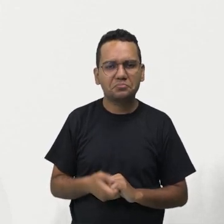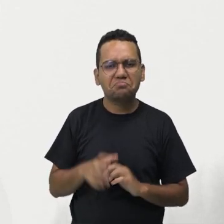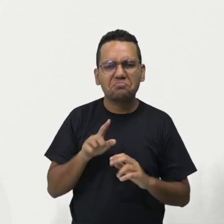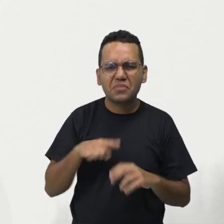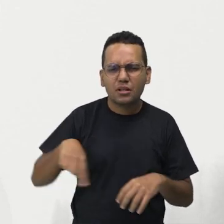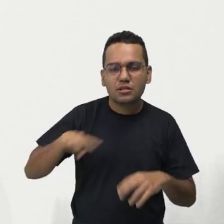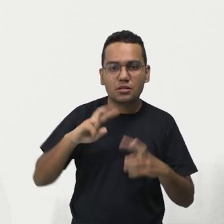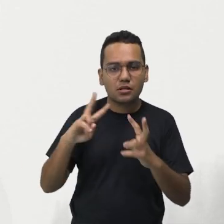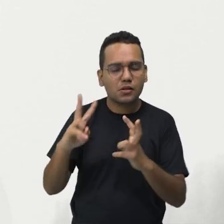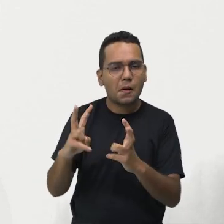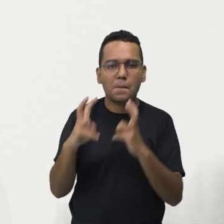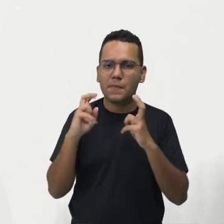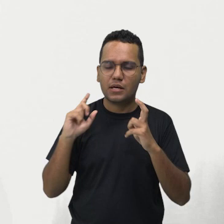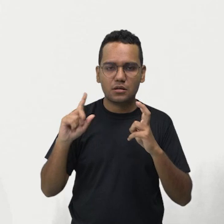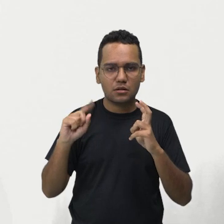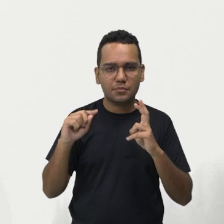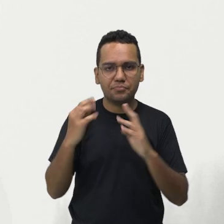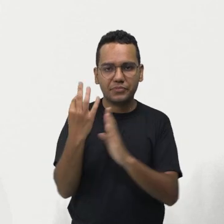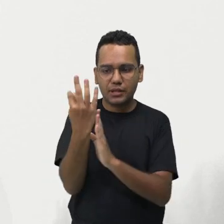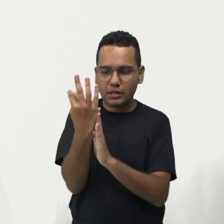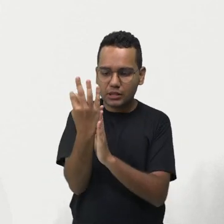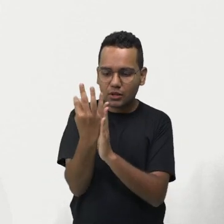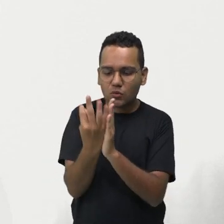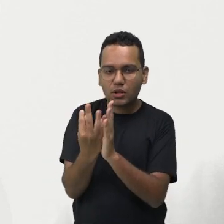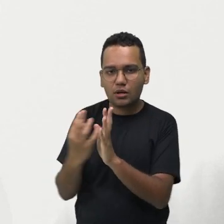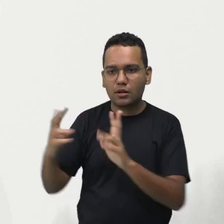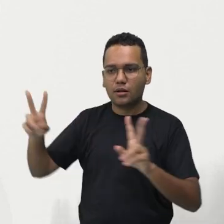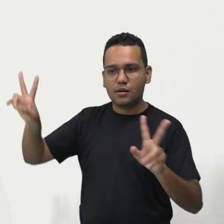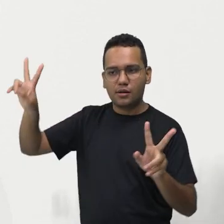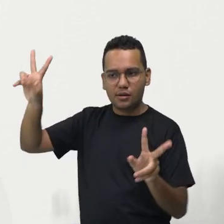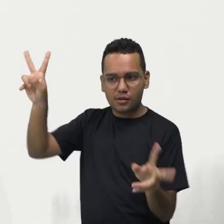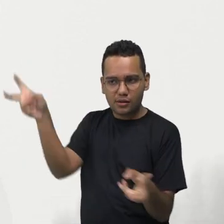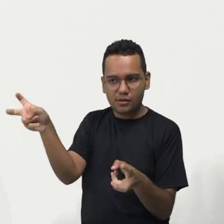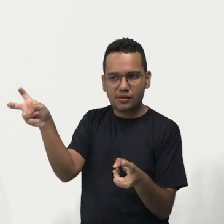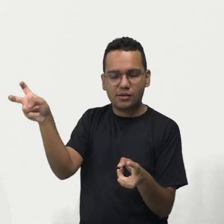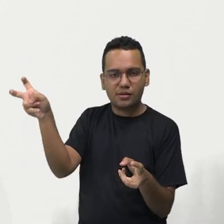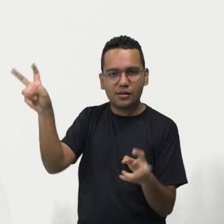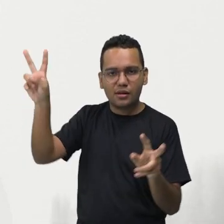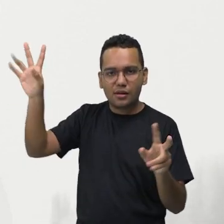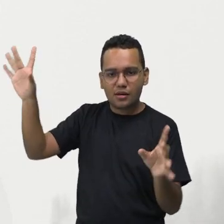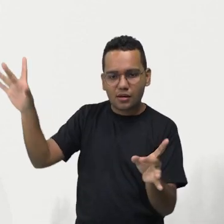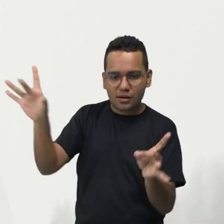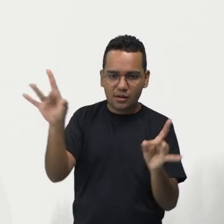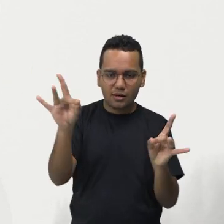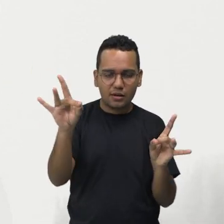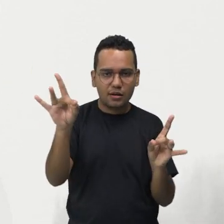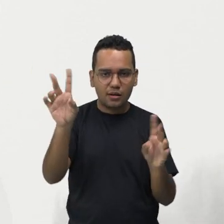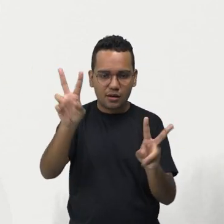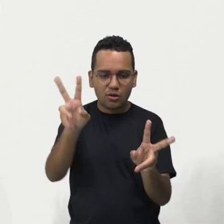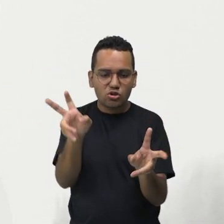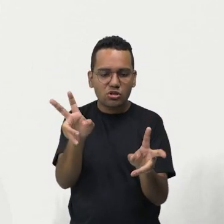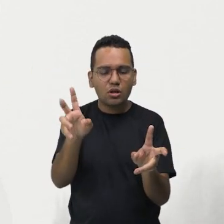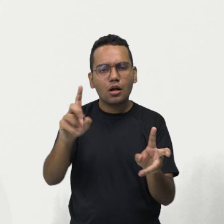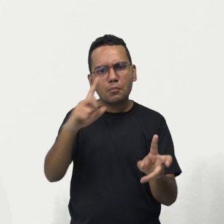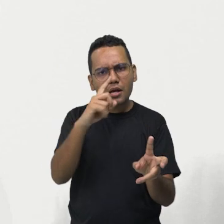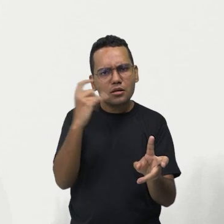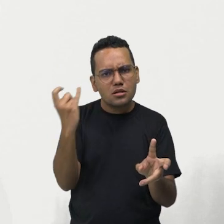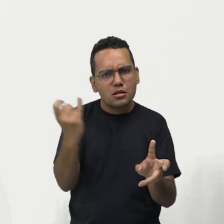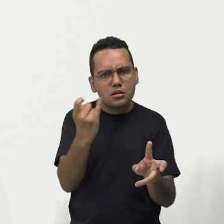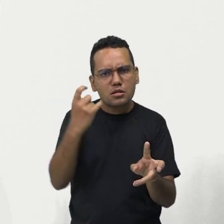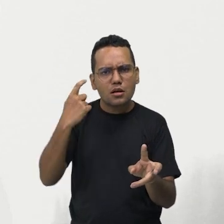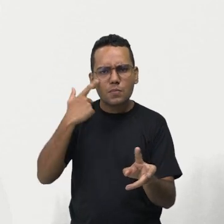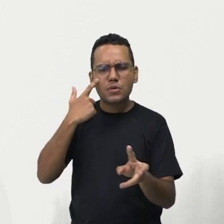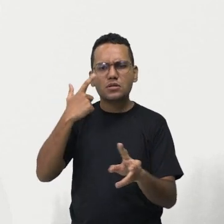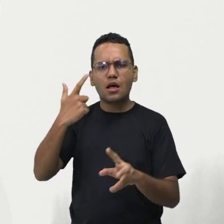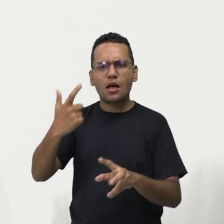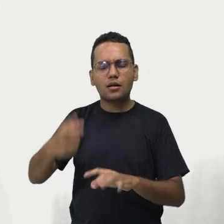eu destaquei para vocês com as aspas, certo? Algo interessante a gente tem que saber sobre ele.